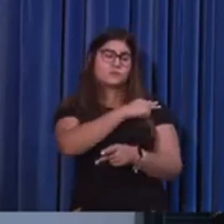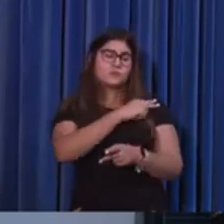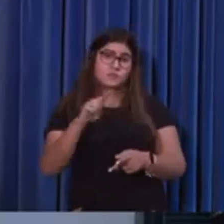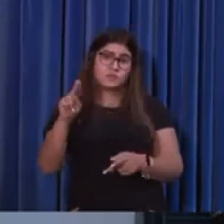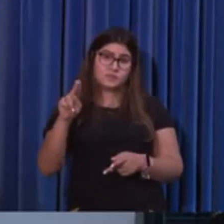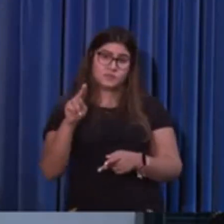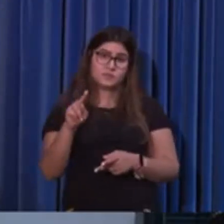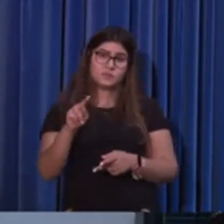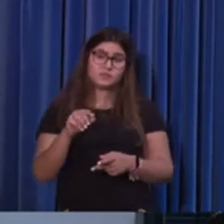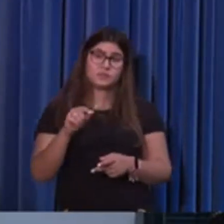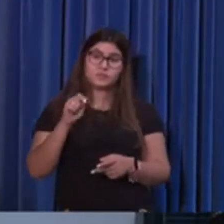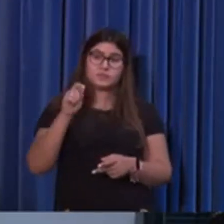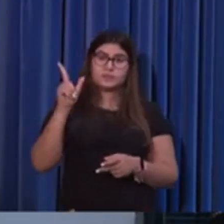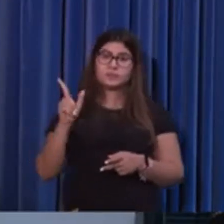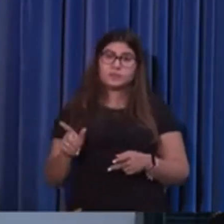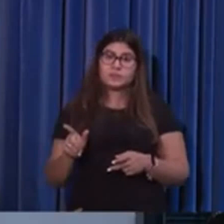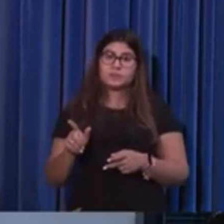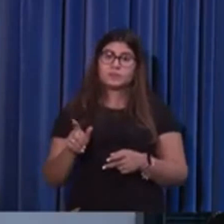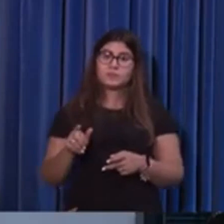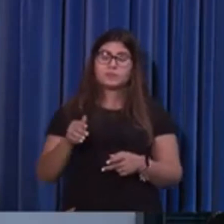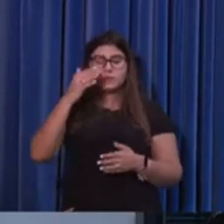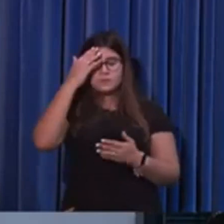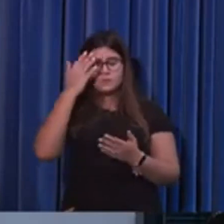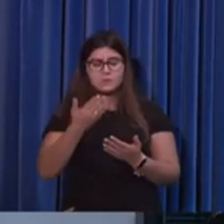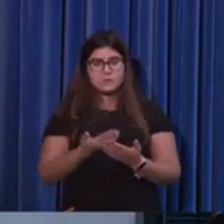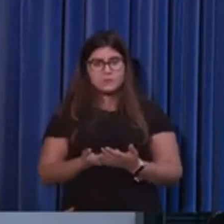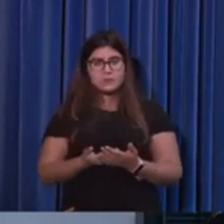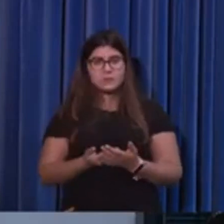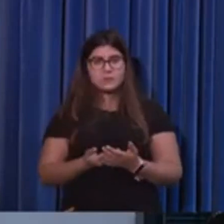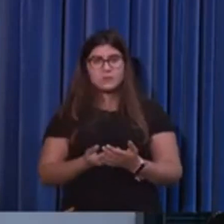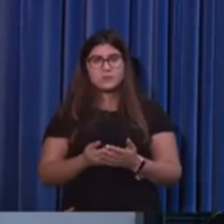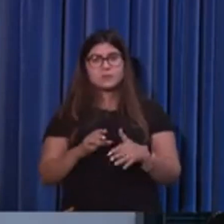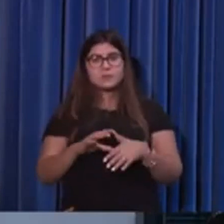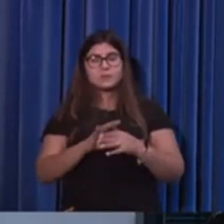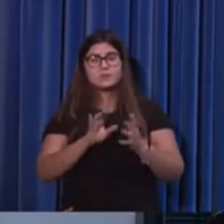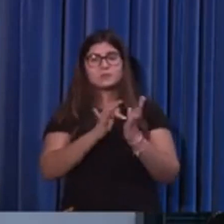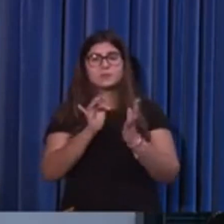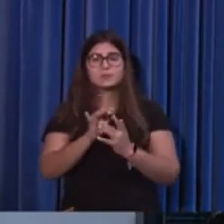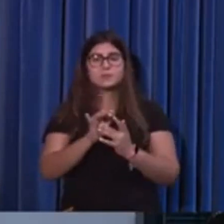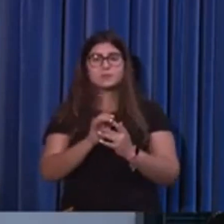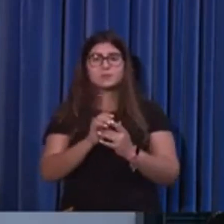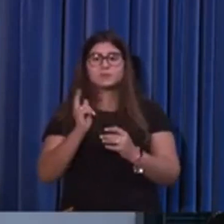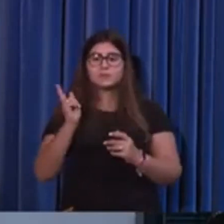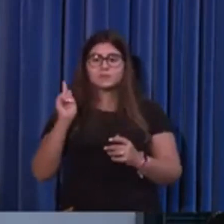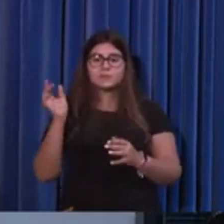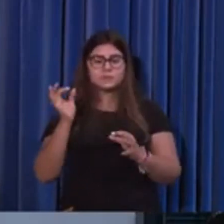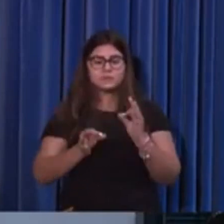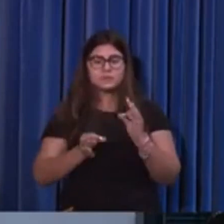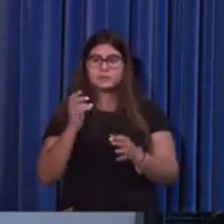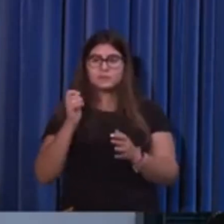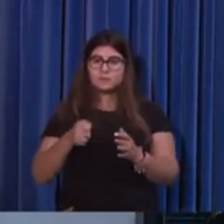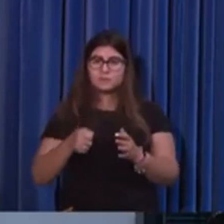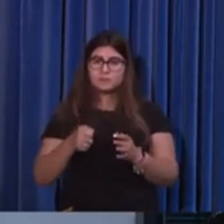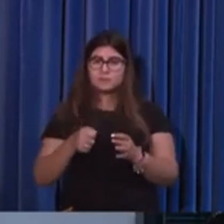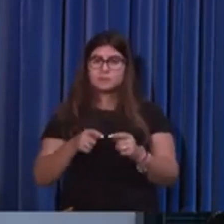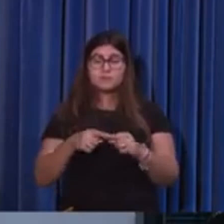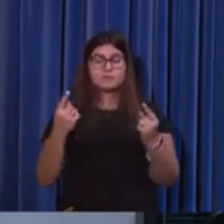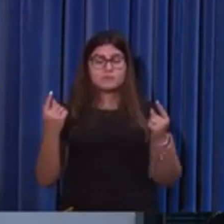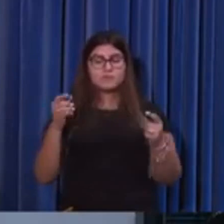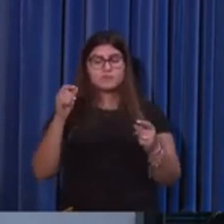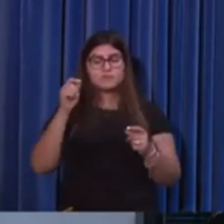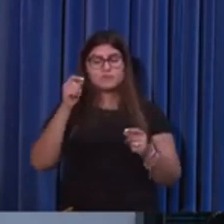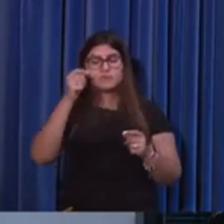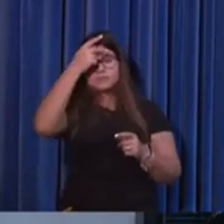crê não é julgado, mas o que não crê já está julgado, porquanto não depositou